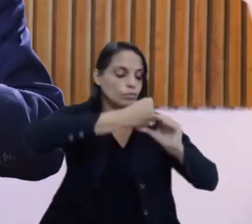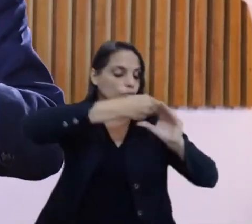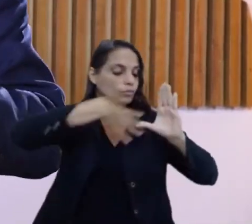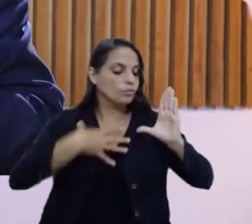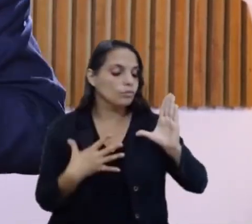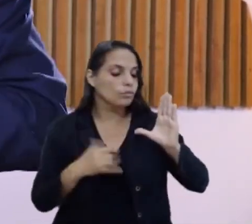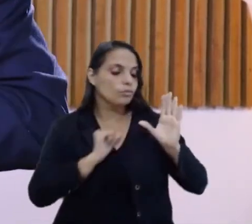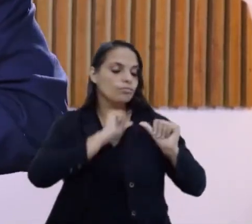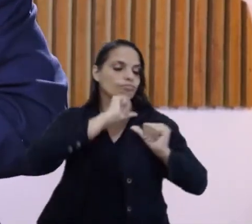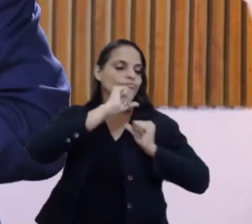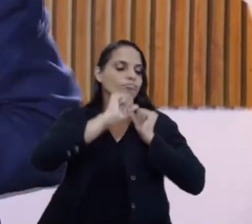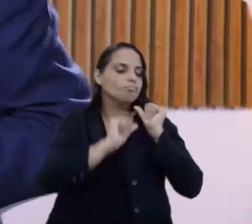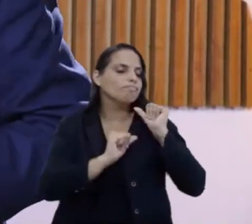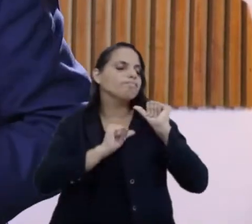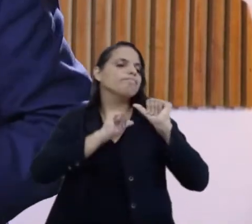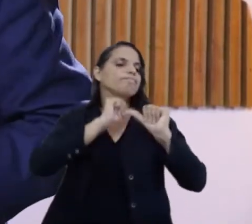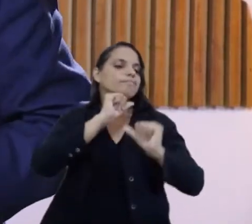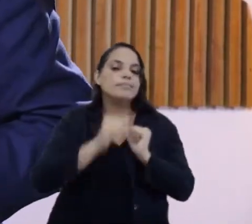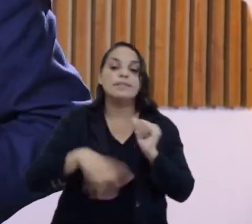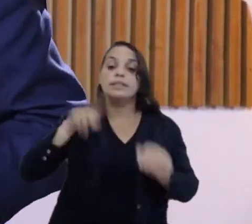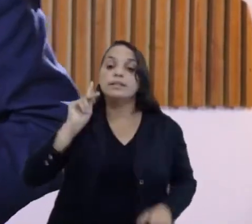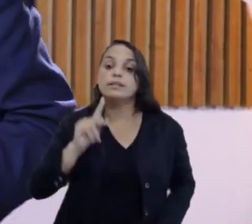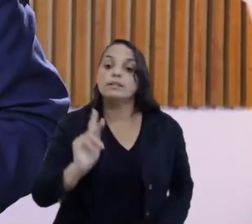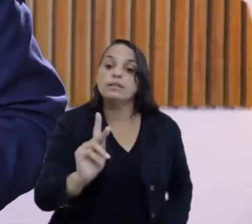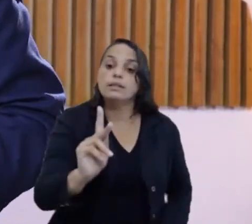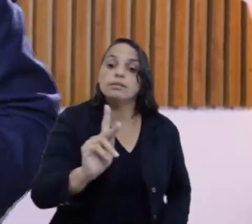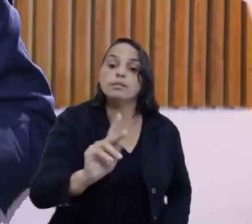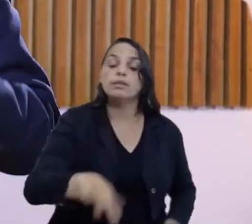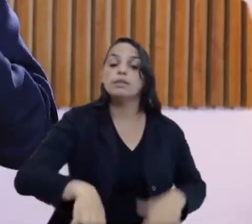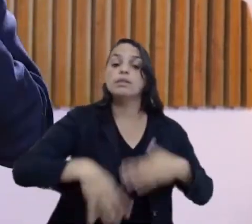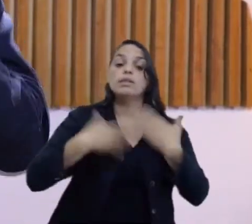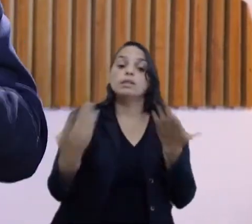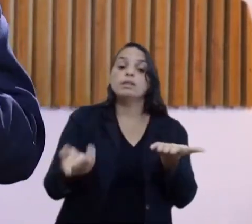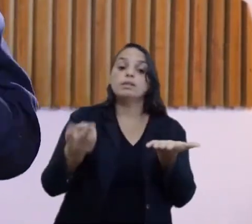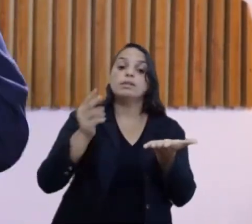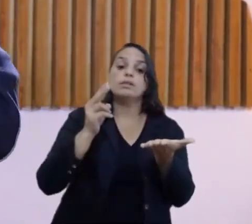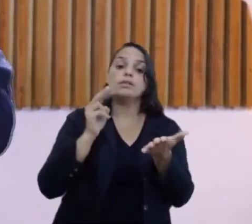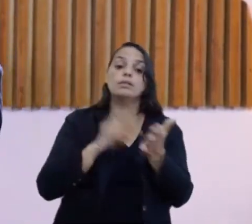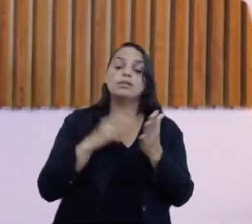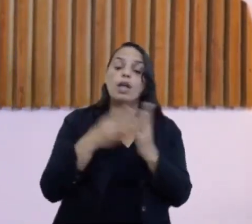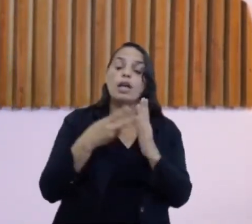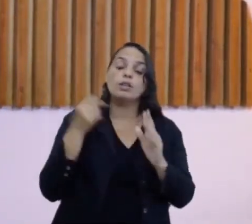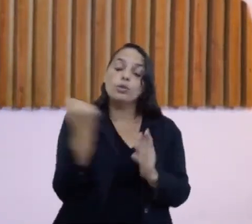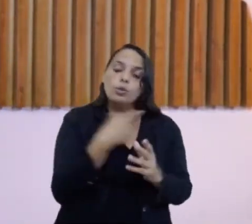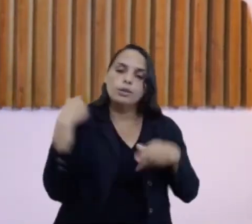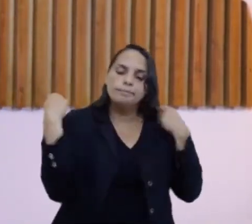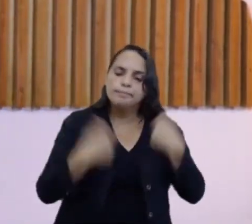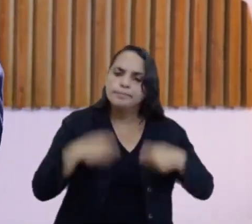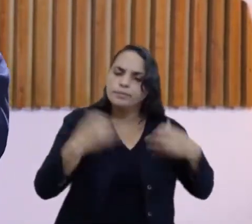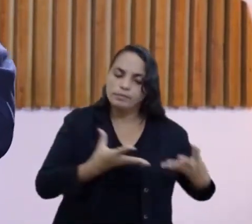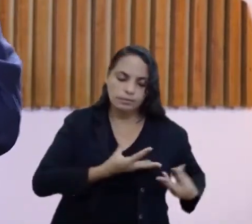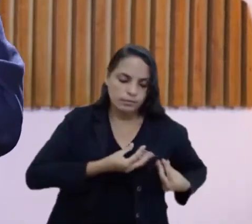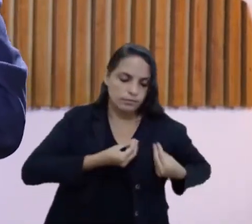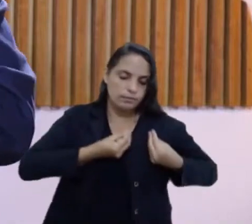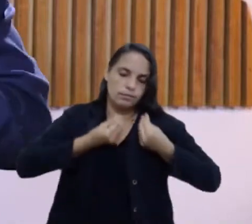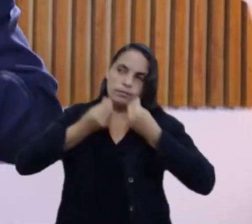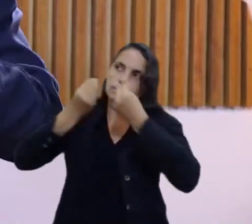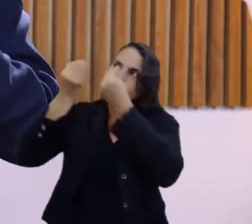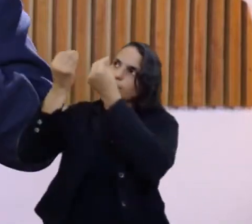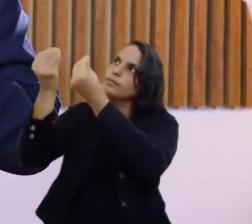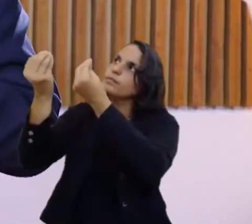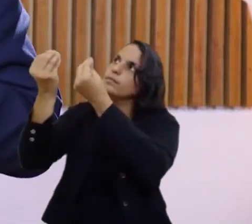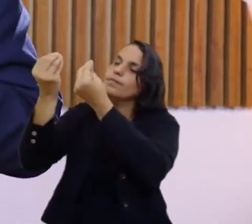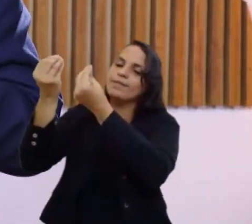caráter. Agora, isso requer da nossa parte uma entrega, porque Deus não faz nada